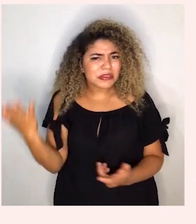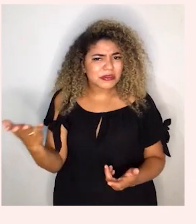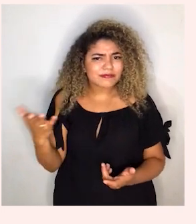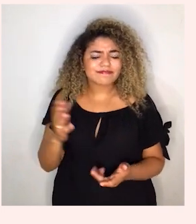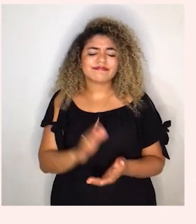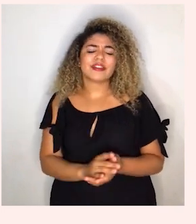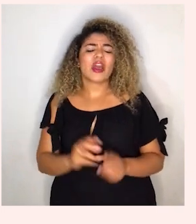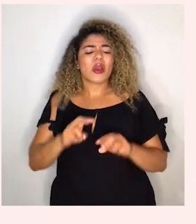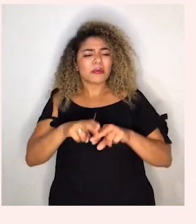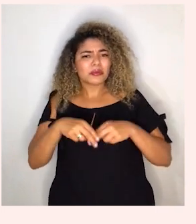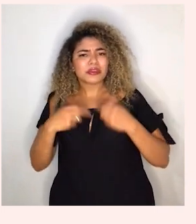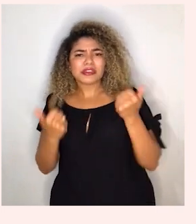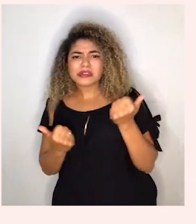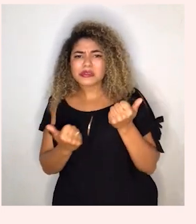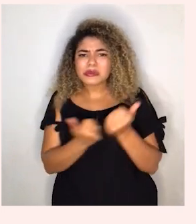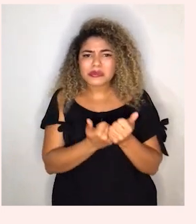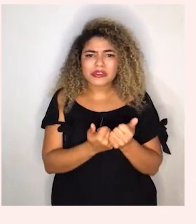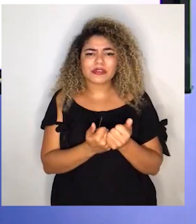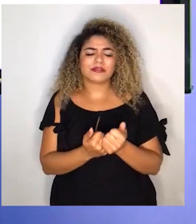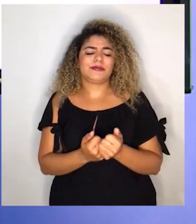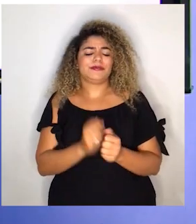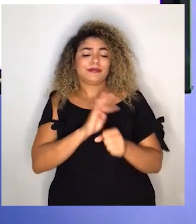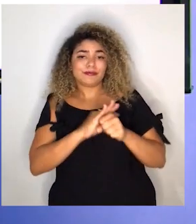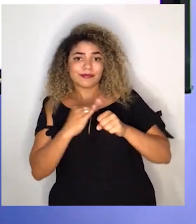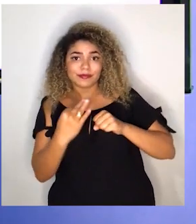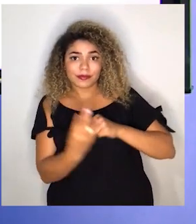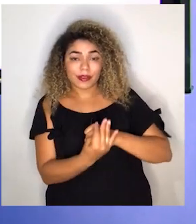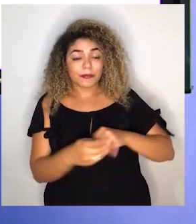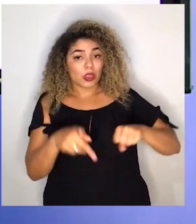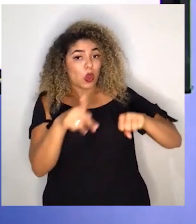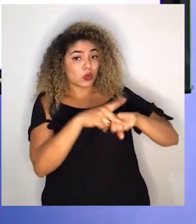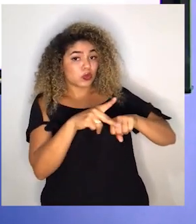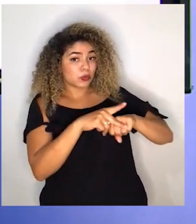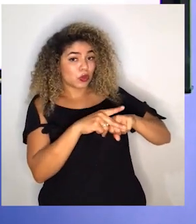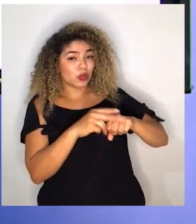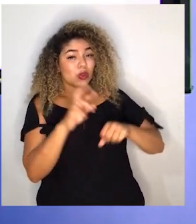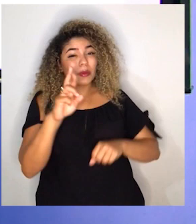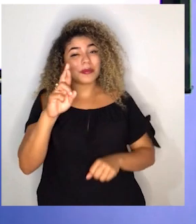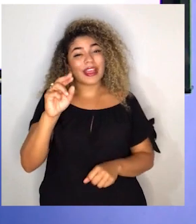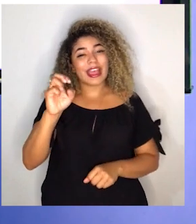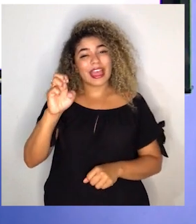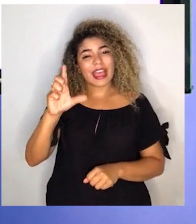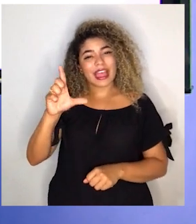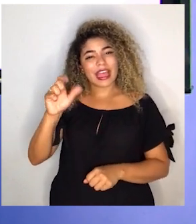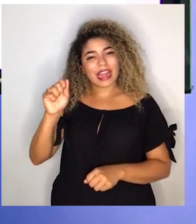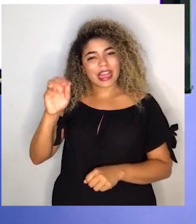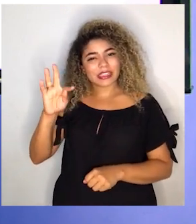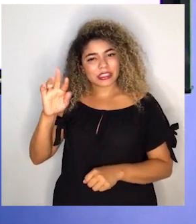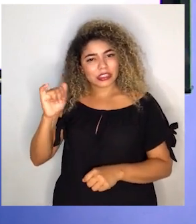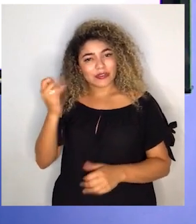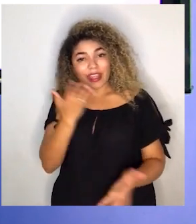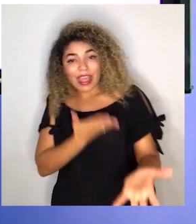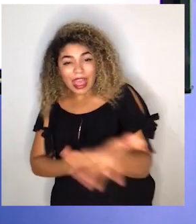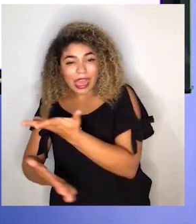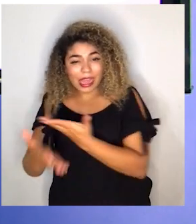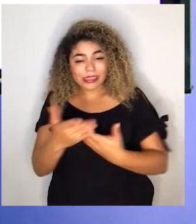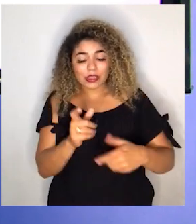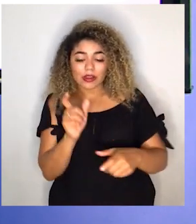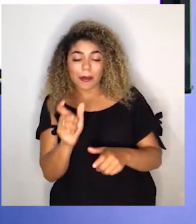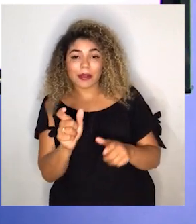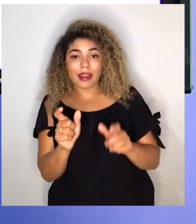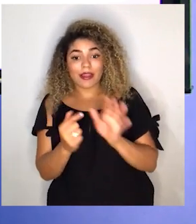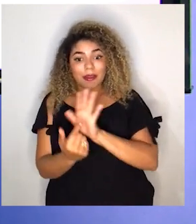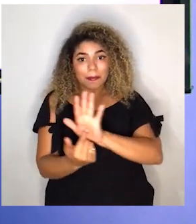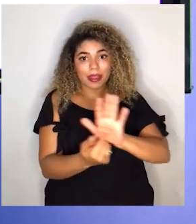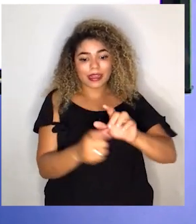o substantivo da frase de forma indefinida. Os pronomes relativos se relacionam com uma palavra que aparece antes